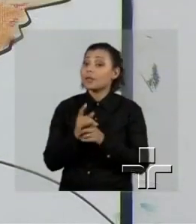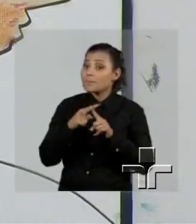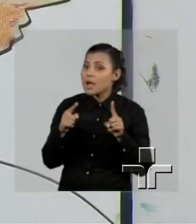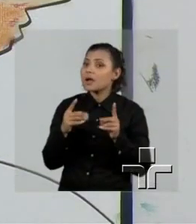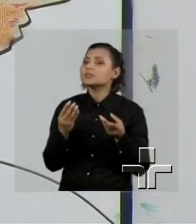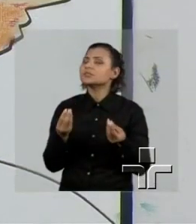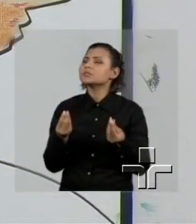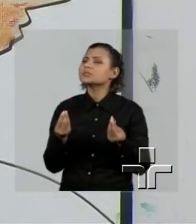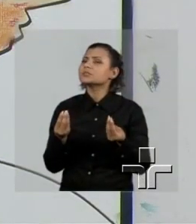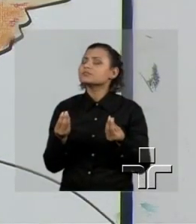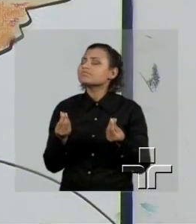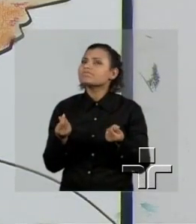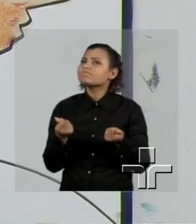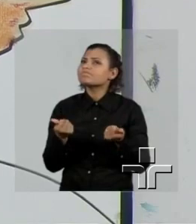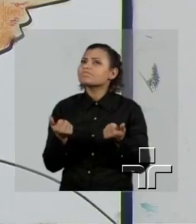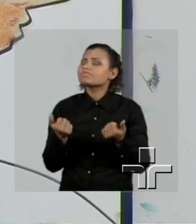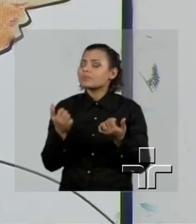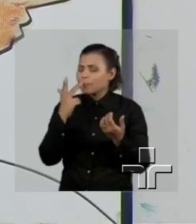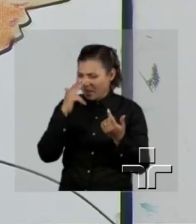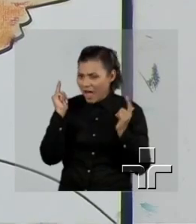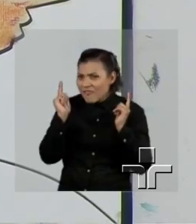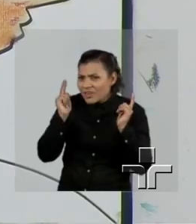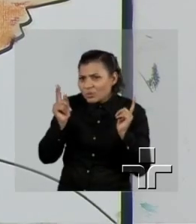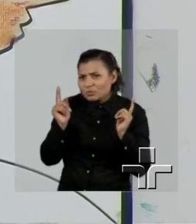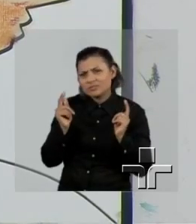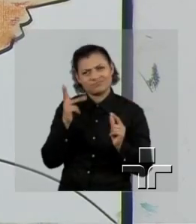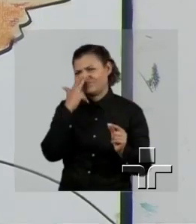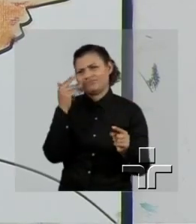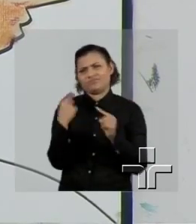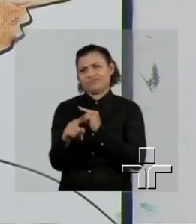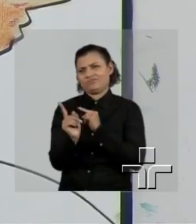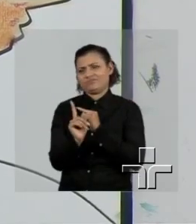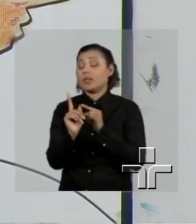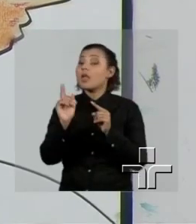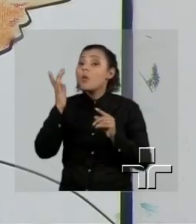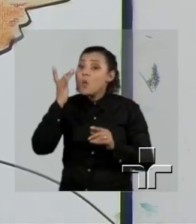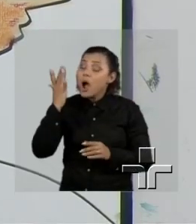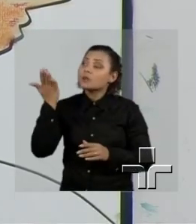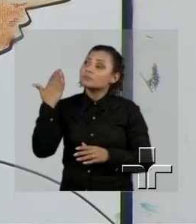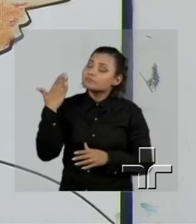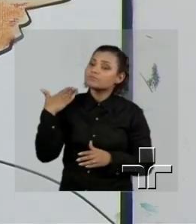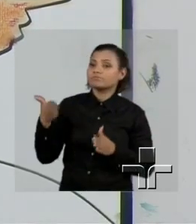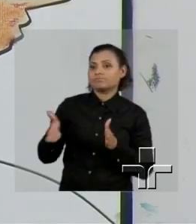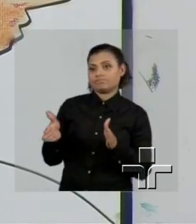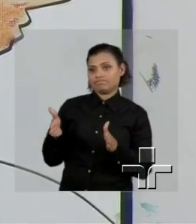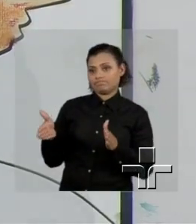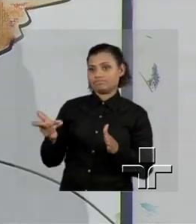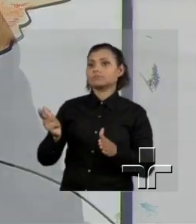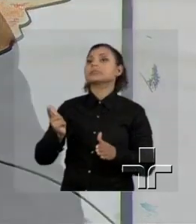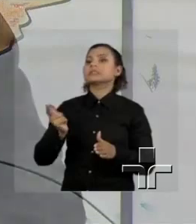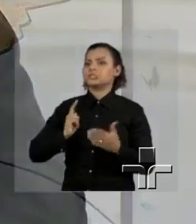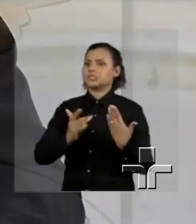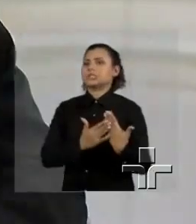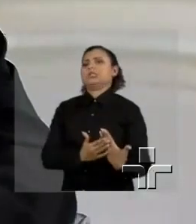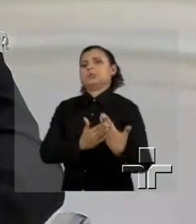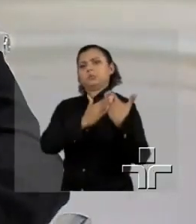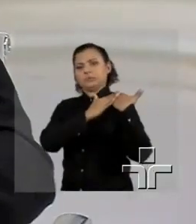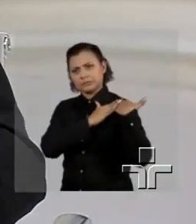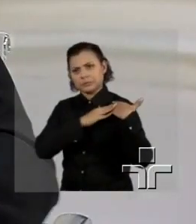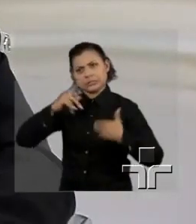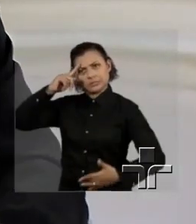Armadas. E agora a gente viu uma euforia com a campanha do Bolsonaro, um engajamento, né?